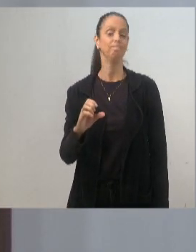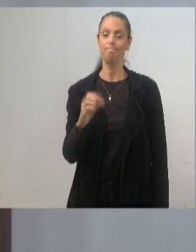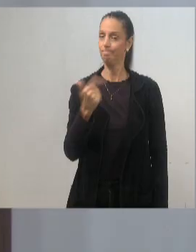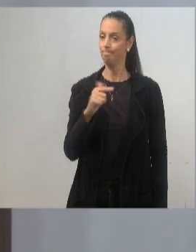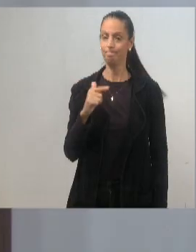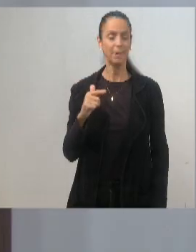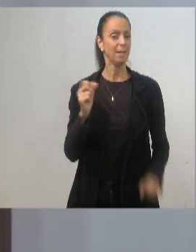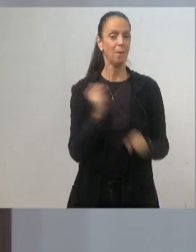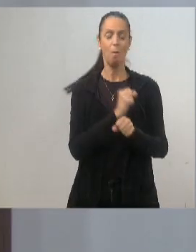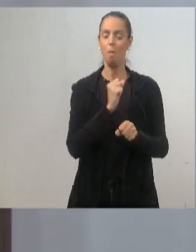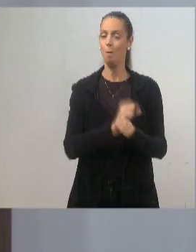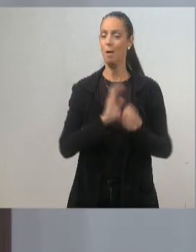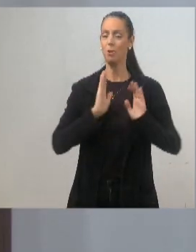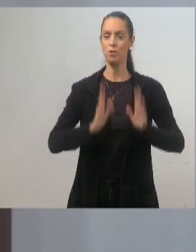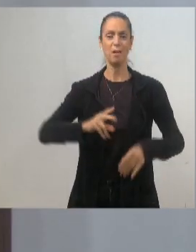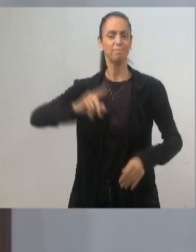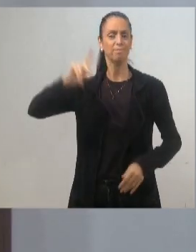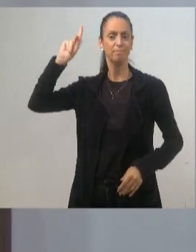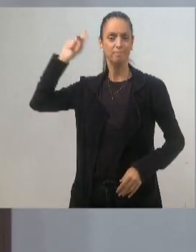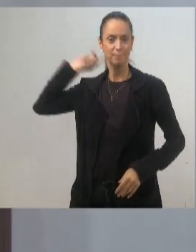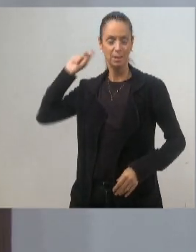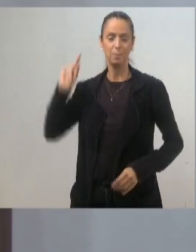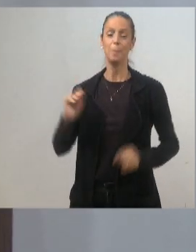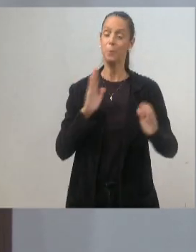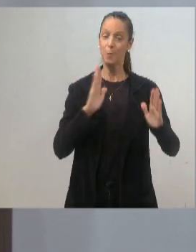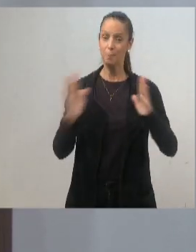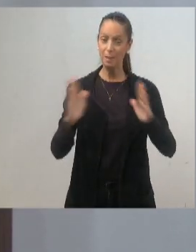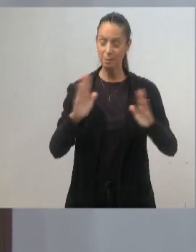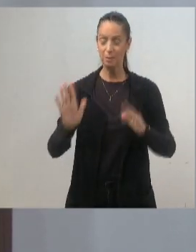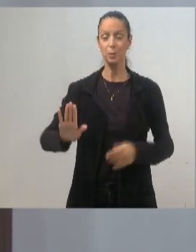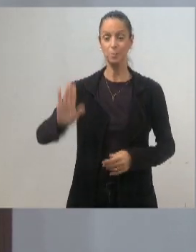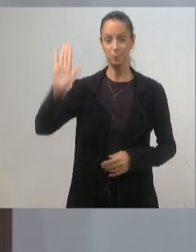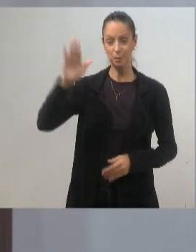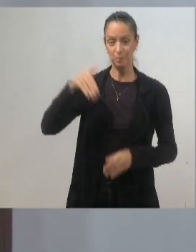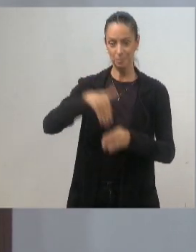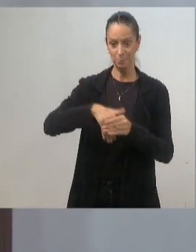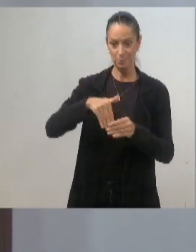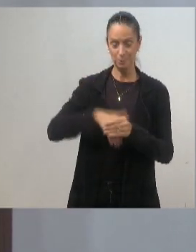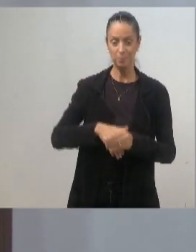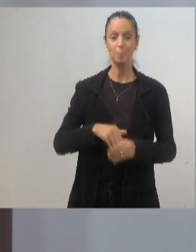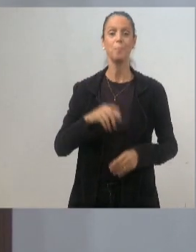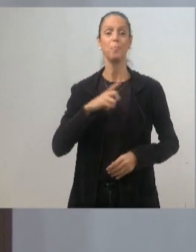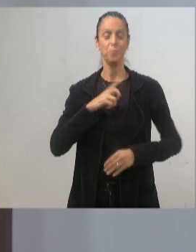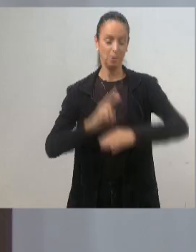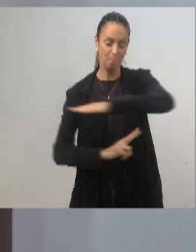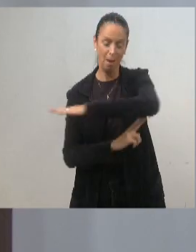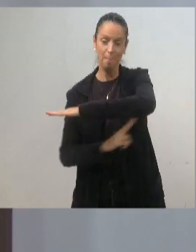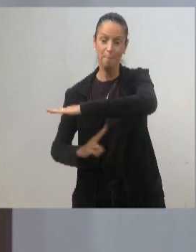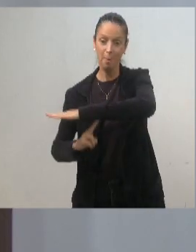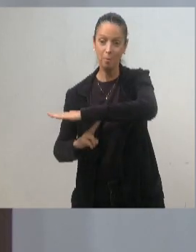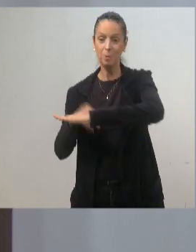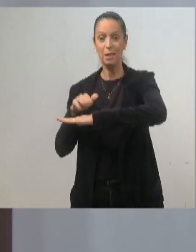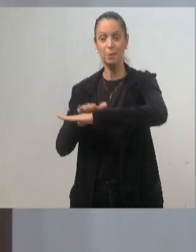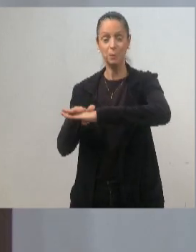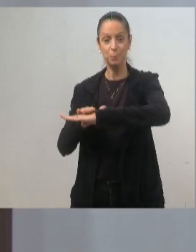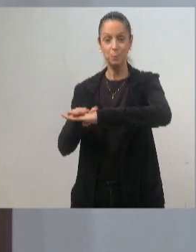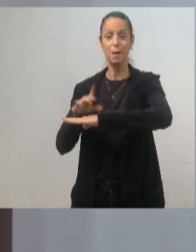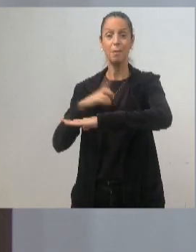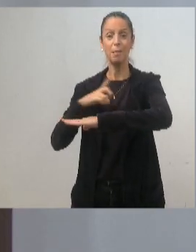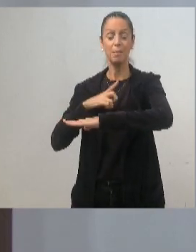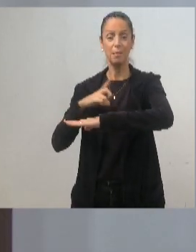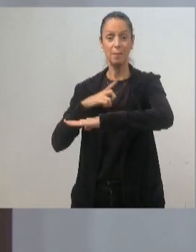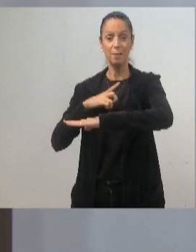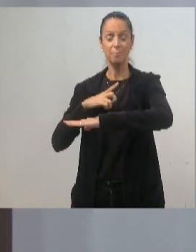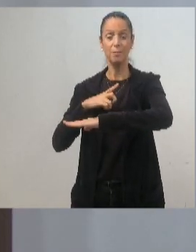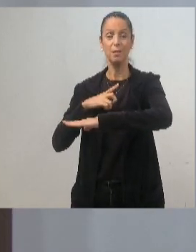há muito tempo. E no ano passado, em pleno período eleitoral, parte de uma das cabeceiras daquela ponte chegou a ruir, porque as obras